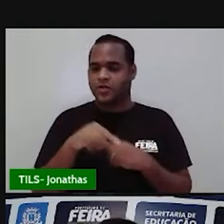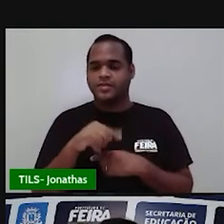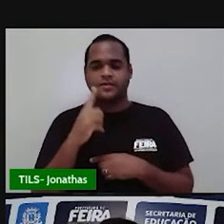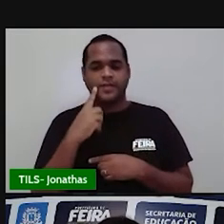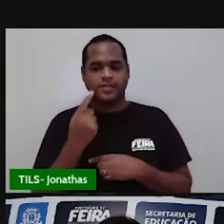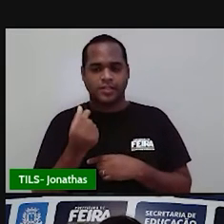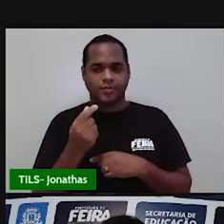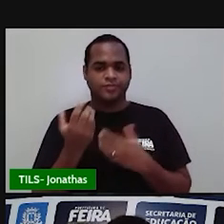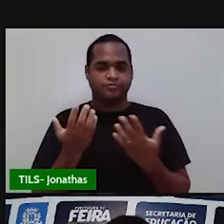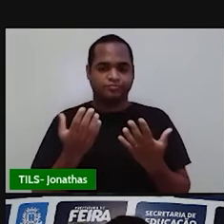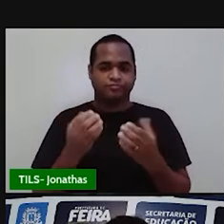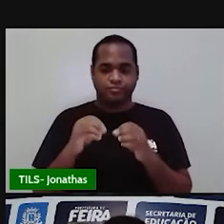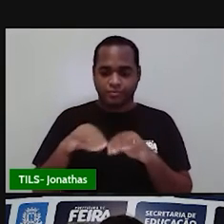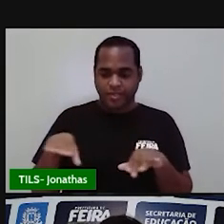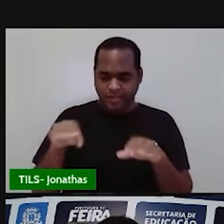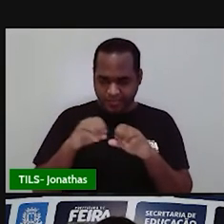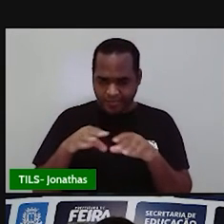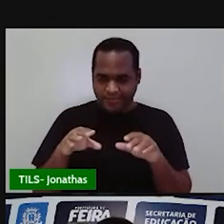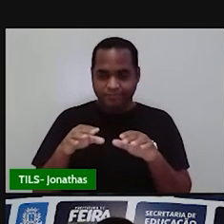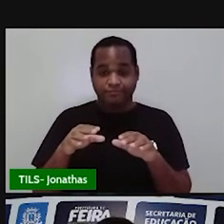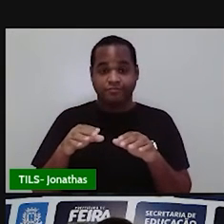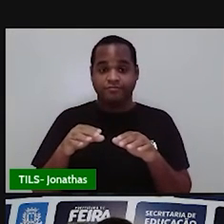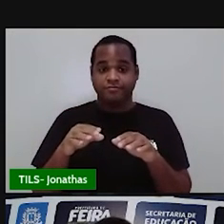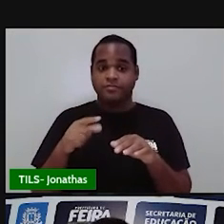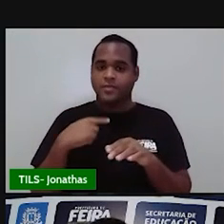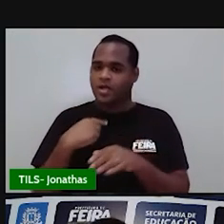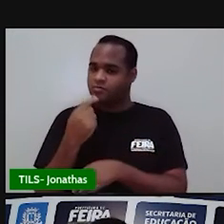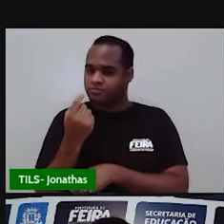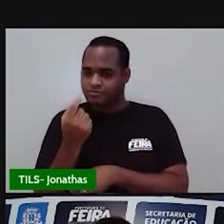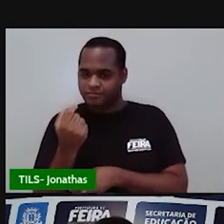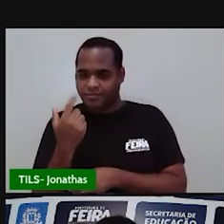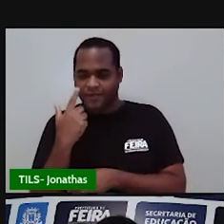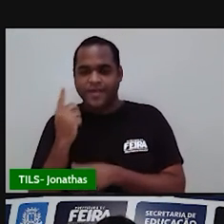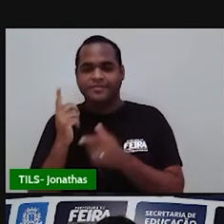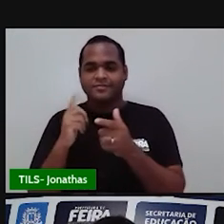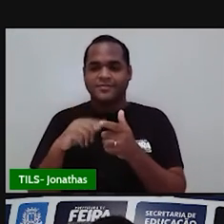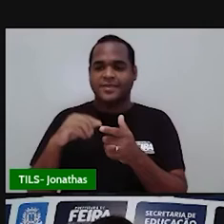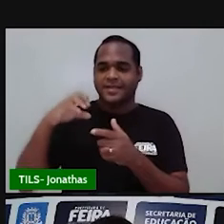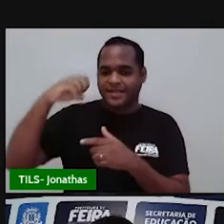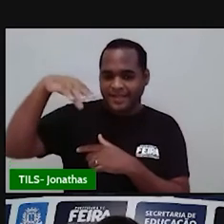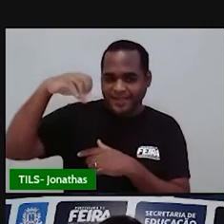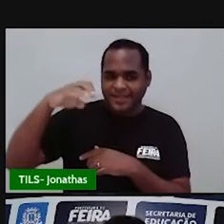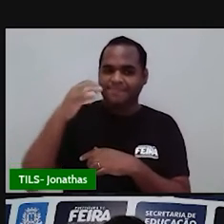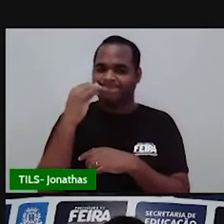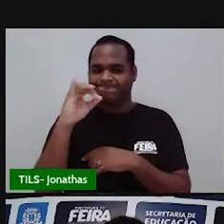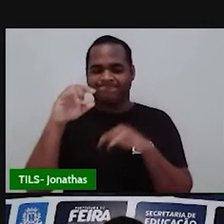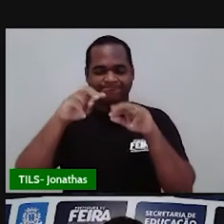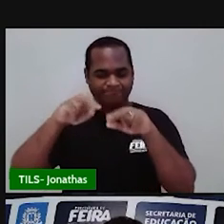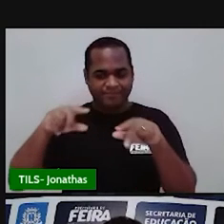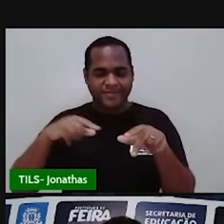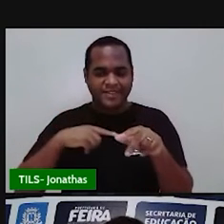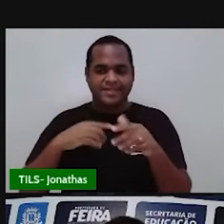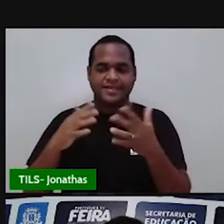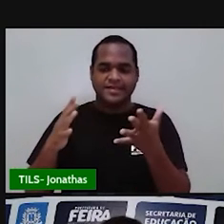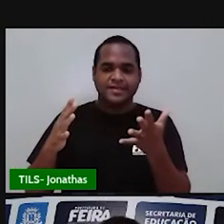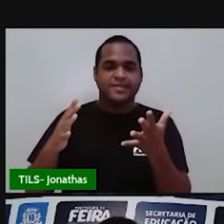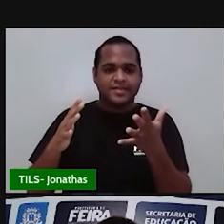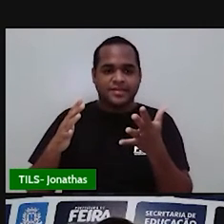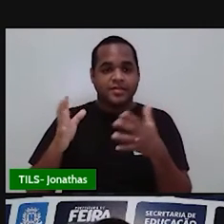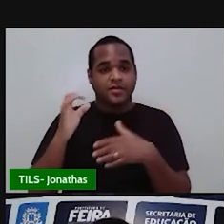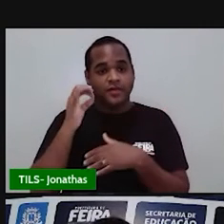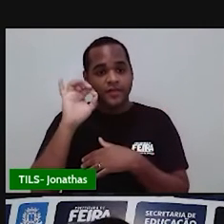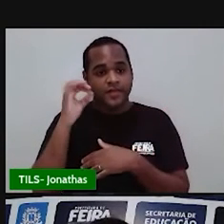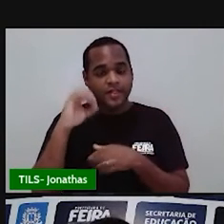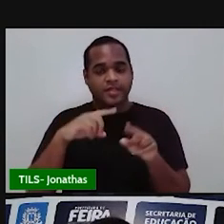gastar, aliás, quanto menos a gente consumir energia elétrica, certo? Menor a gente paga o valor da